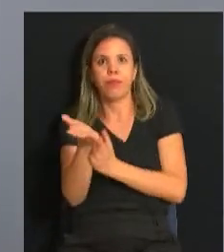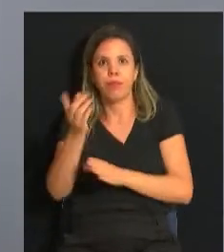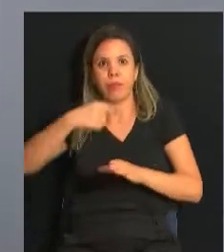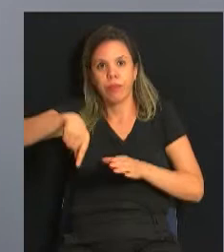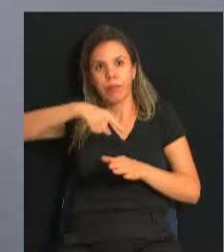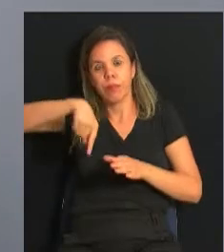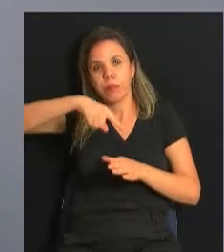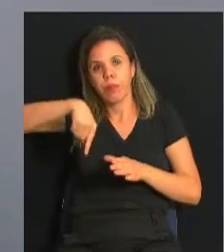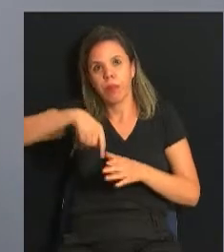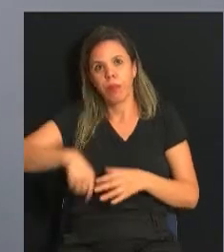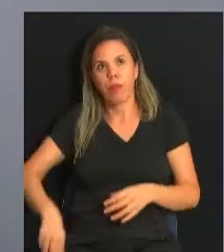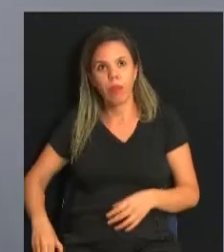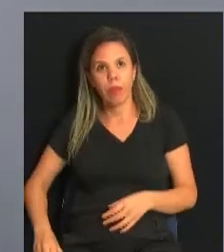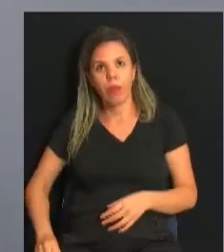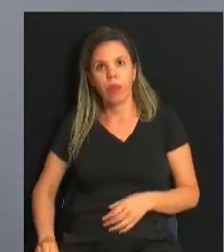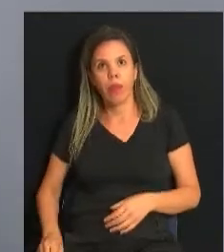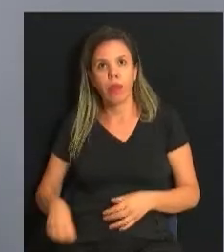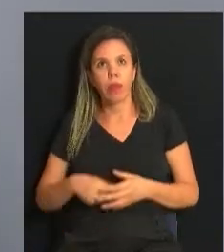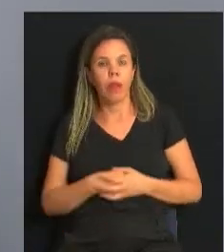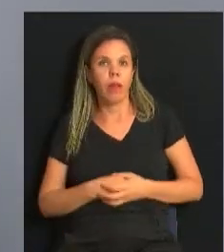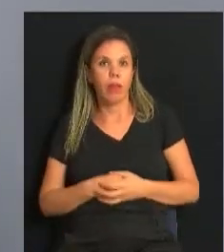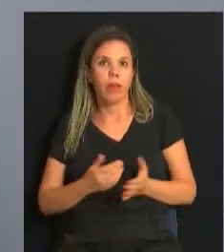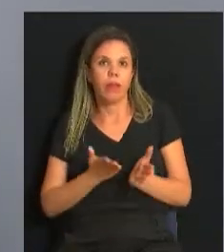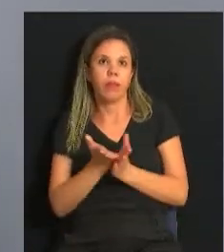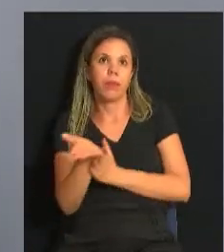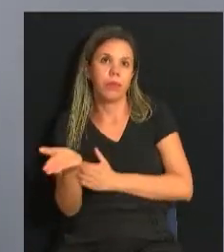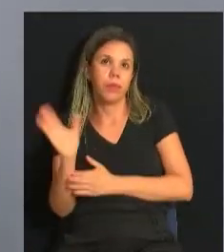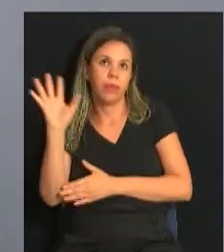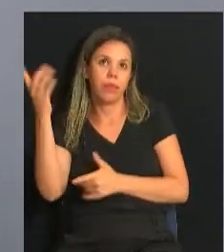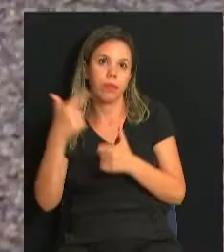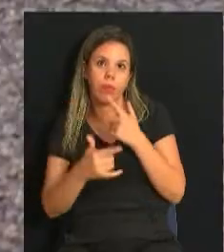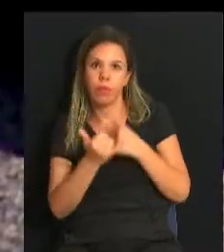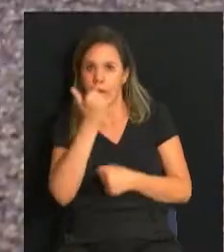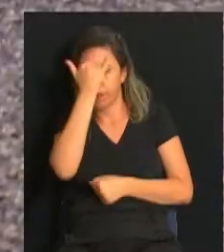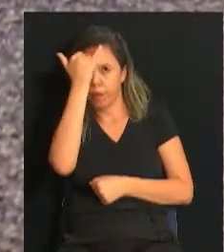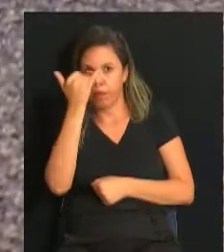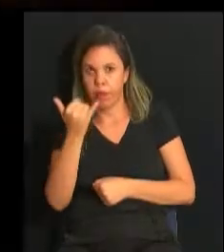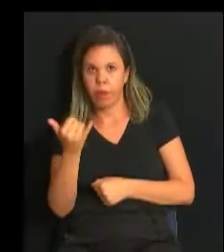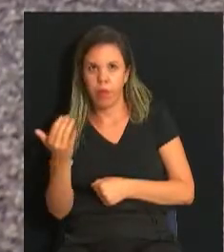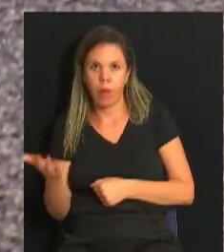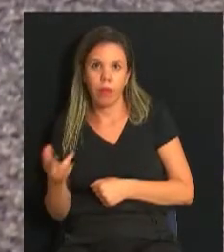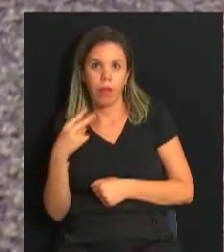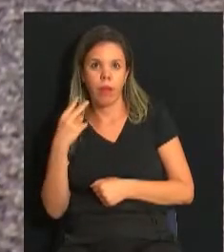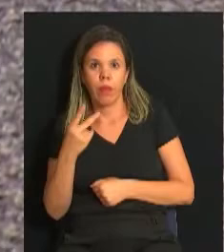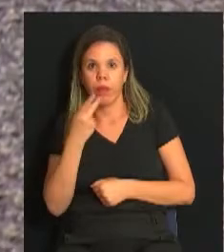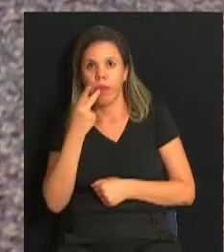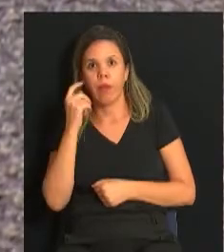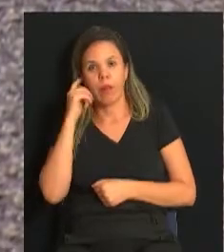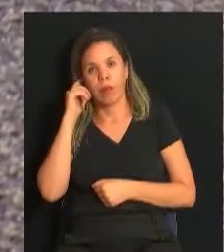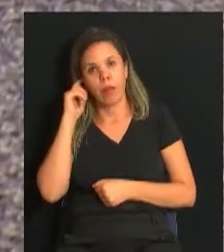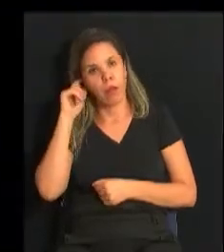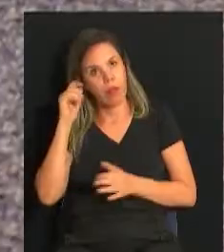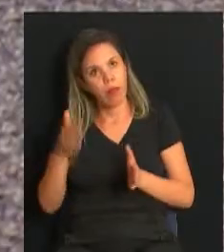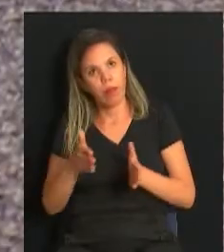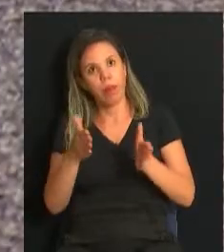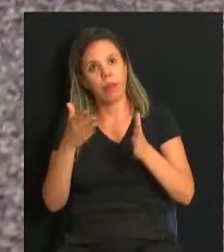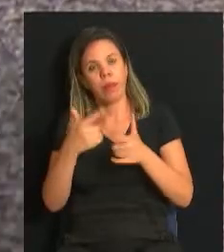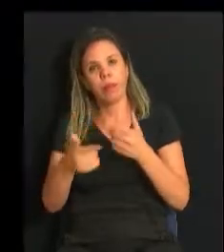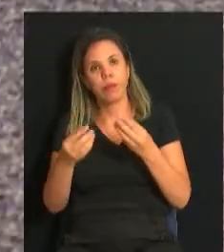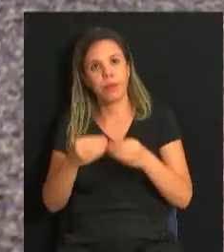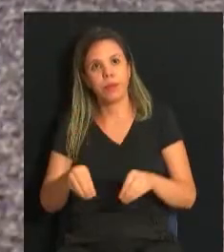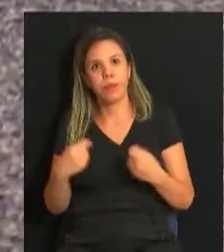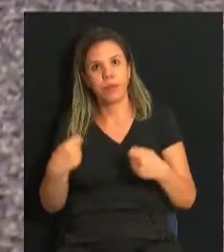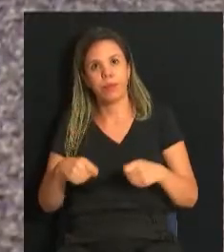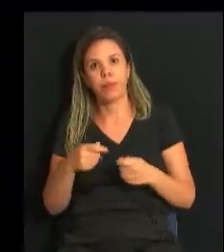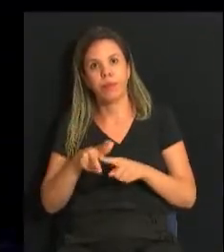para você não cair no buraco você dizia pode acontecer um acidente fatal o Paraná interna reforça que estradas danificadas e